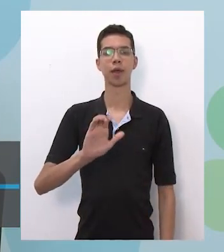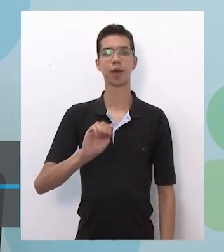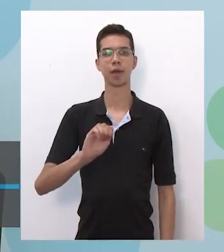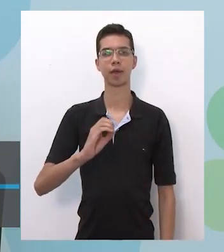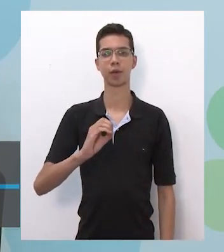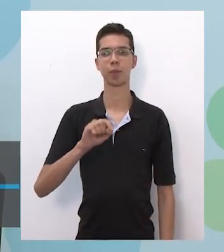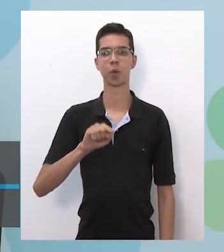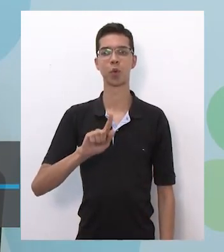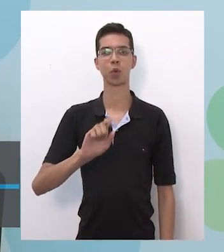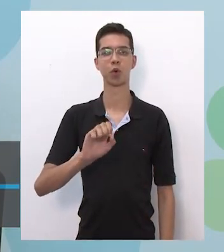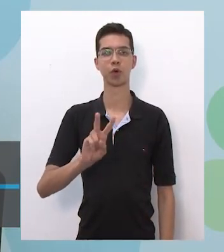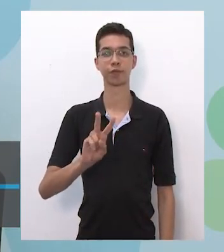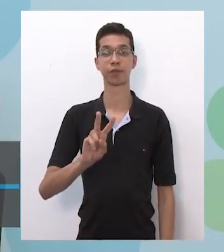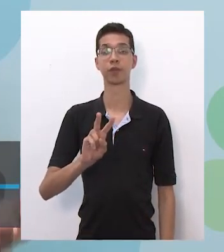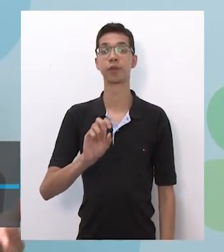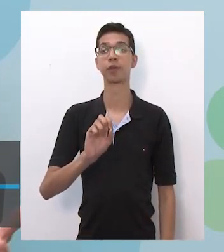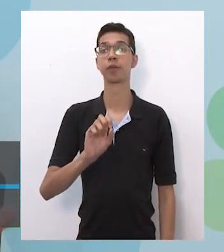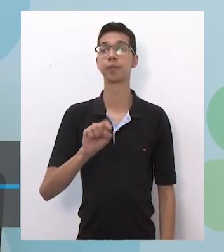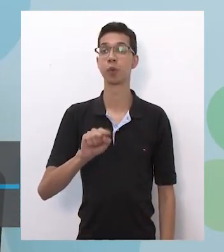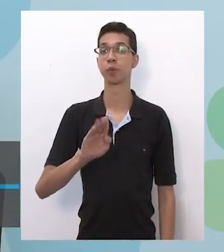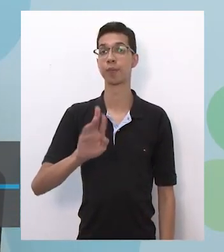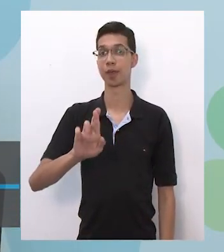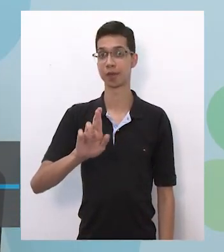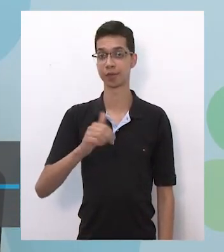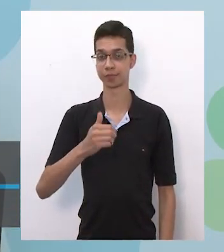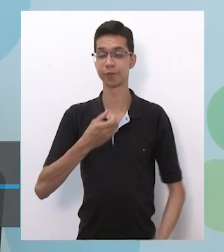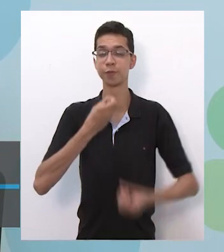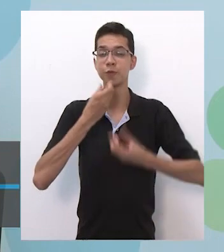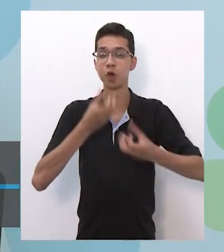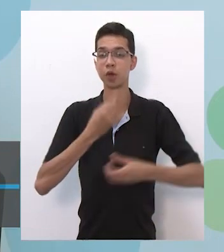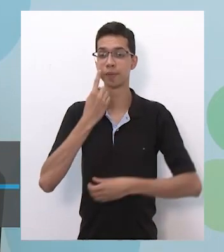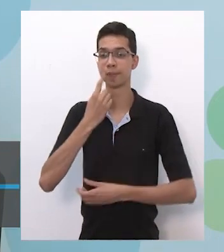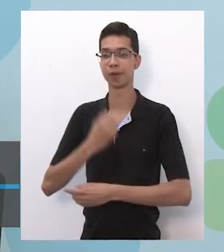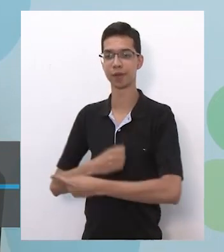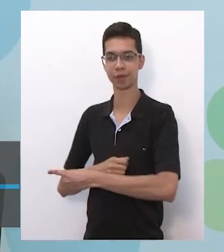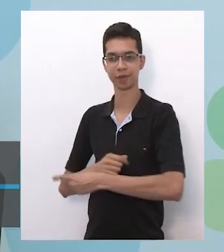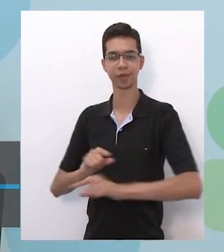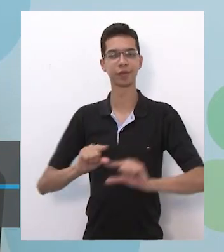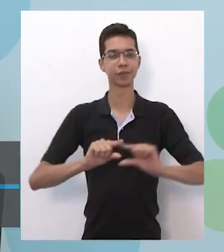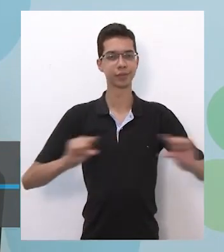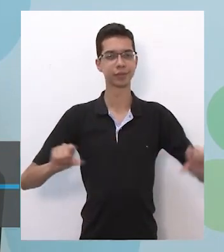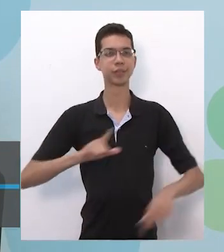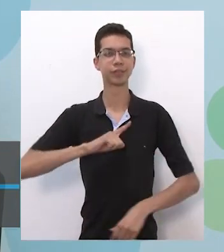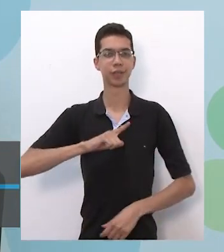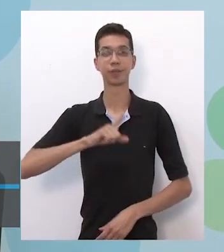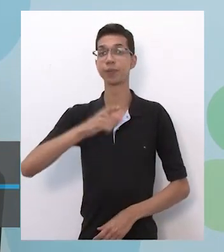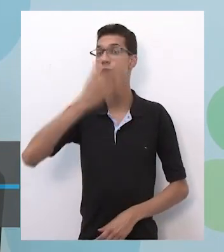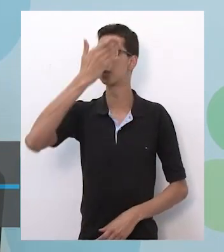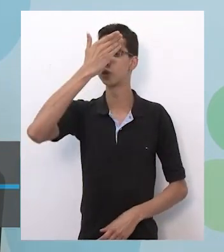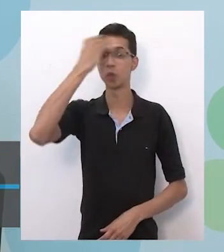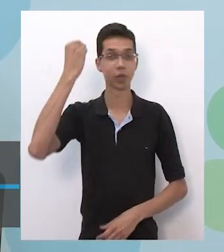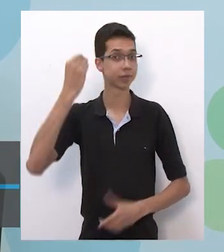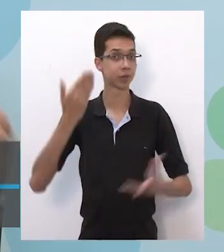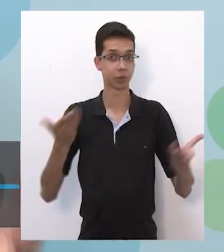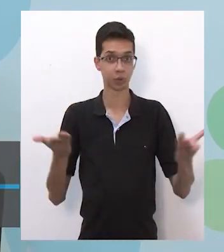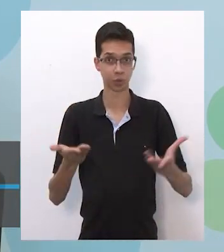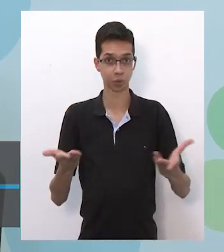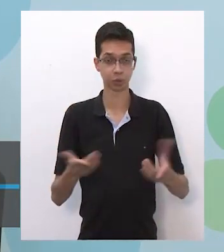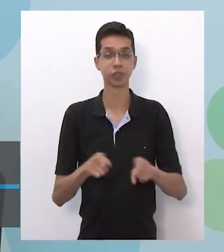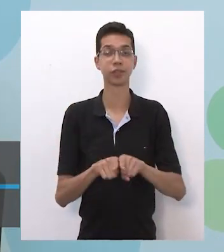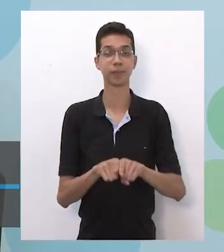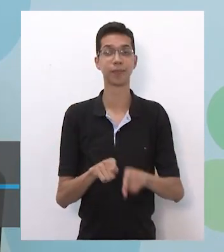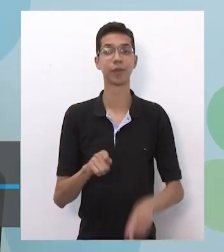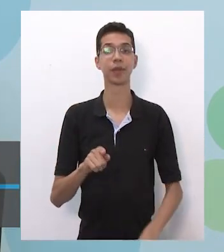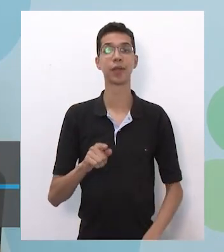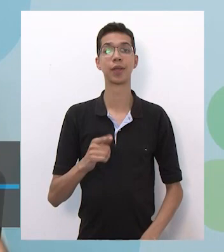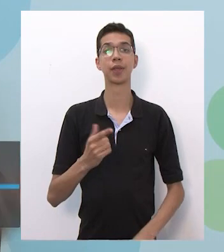.sp.gov.br, é lá que nós vamos encontrar todas essas informações que nós estamos falando. E não se esqueçam, tanto esse programa de hoje, quanto o programa Mão